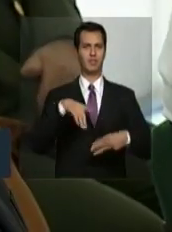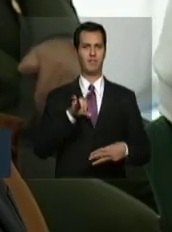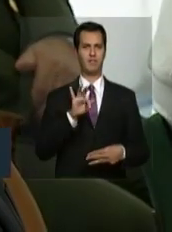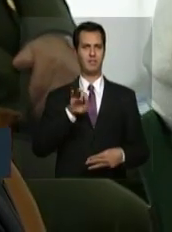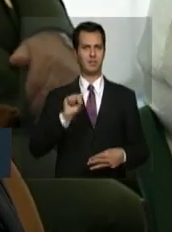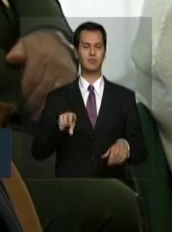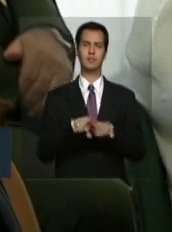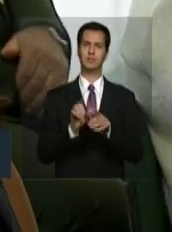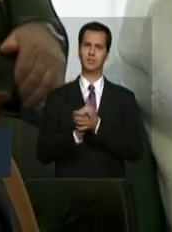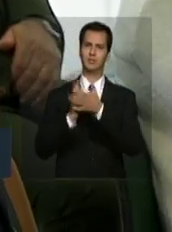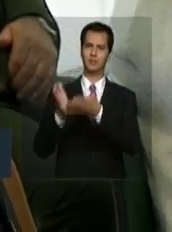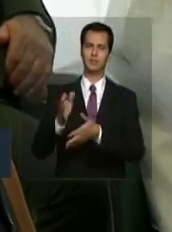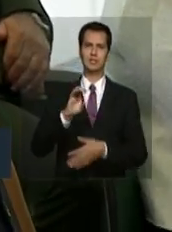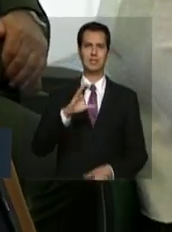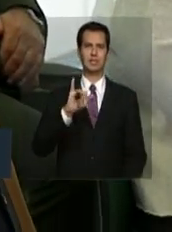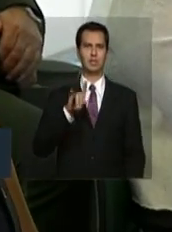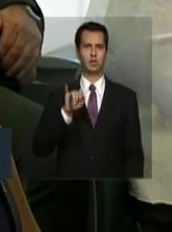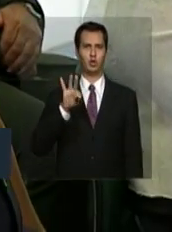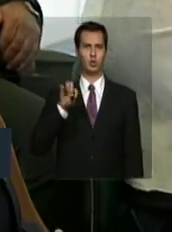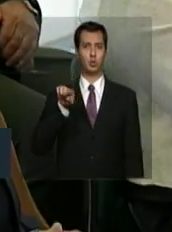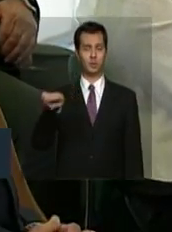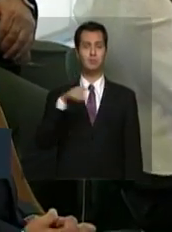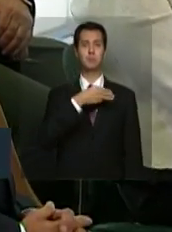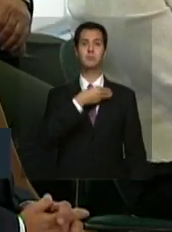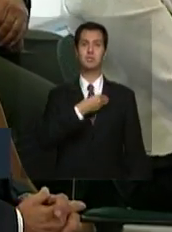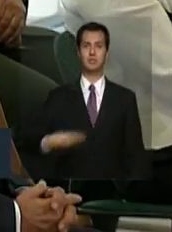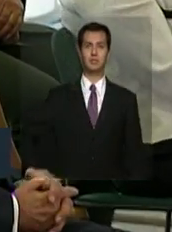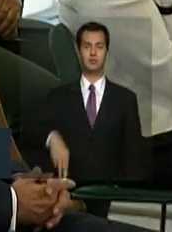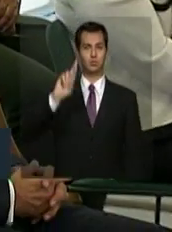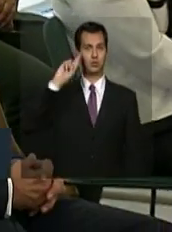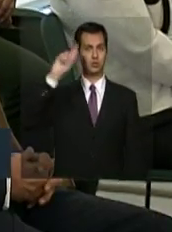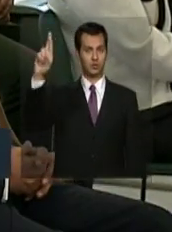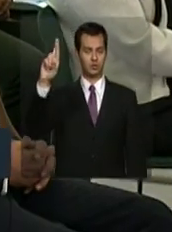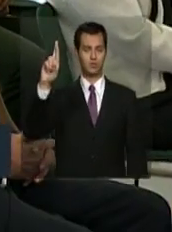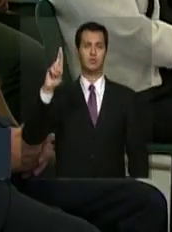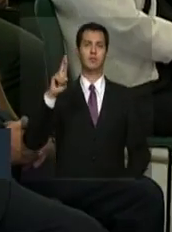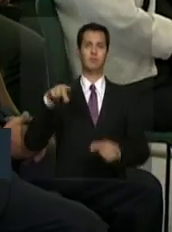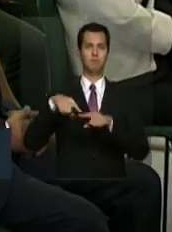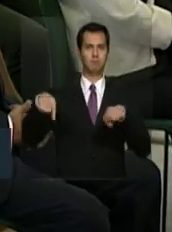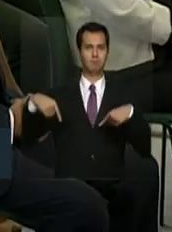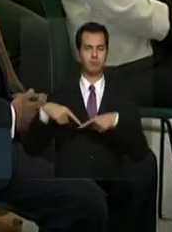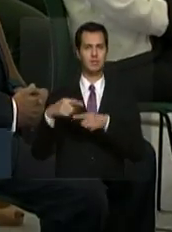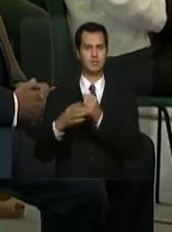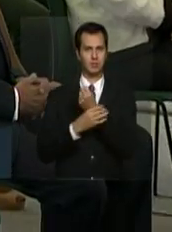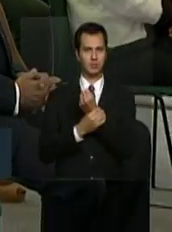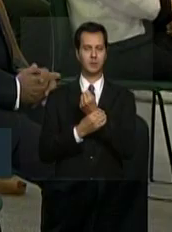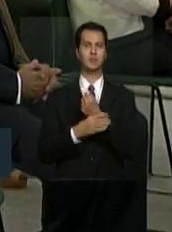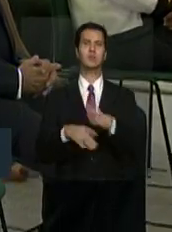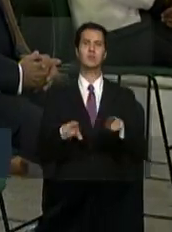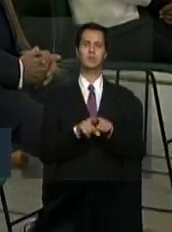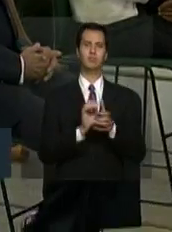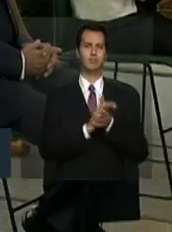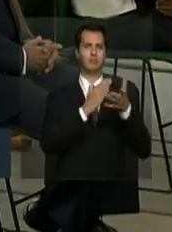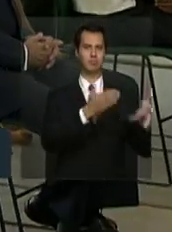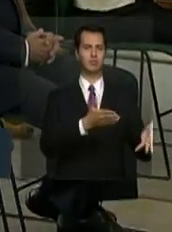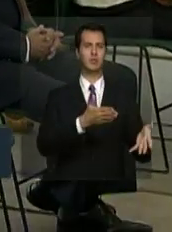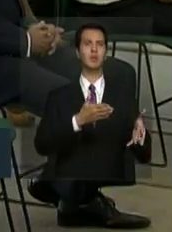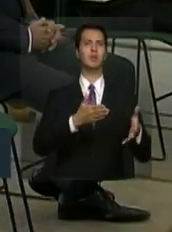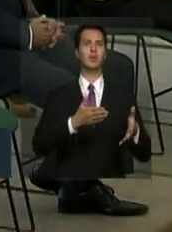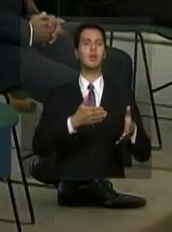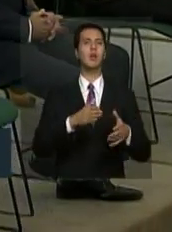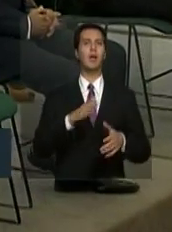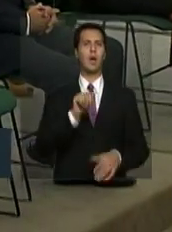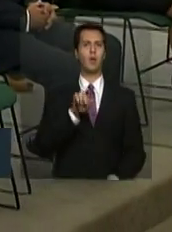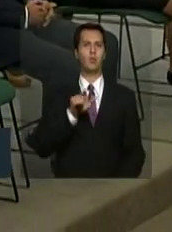Siqueira, ministro-chefe do Gabinete de Segurança Institucional, Almirante de Esquadra Júlio Soares de